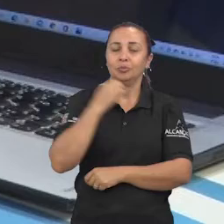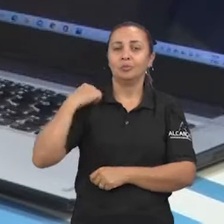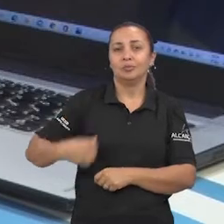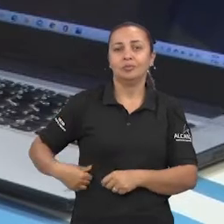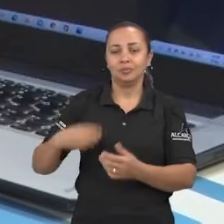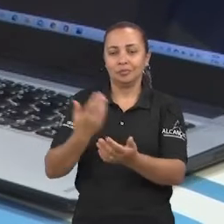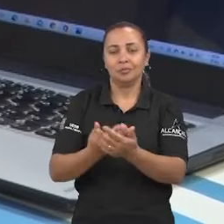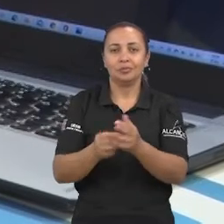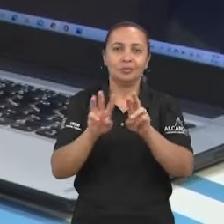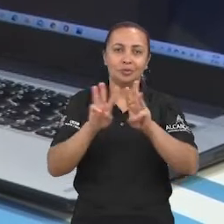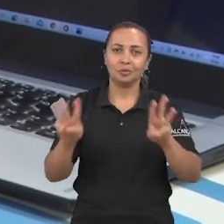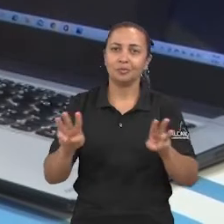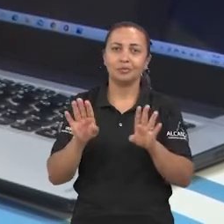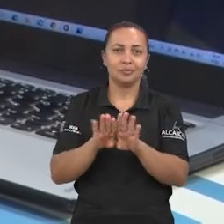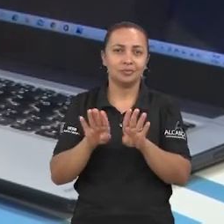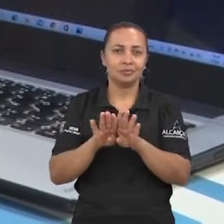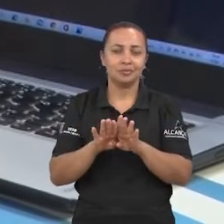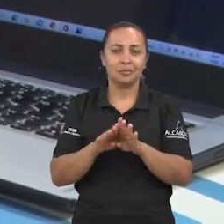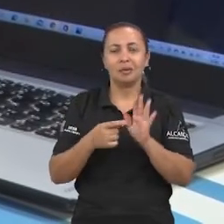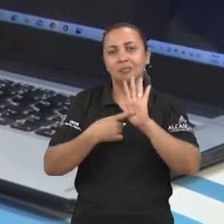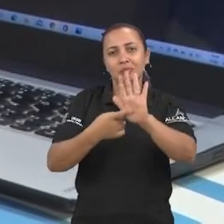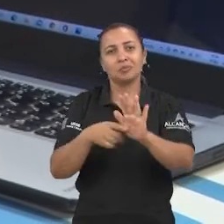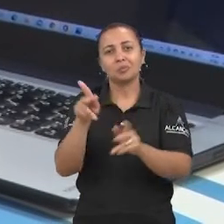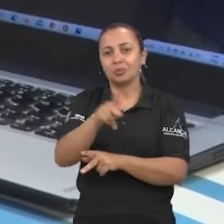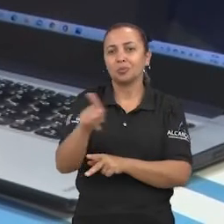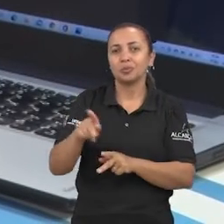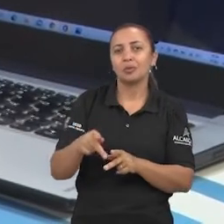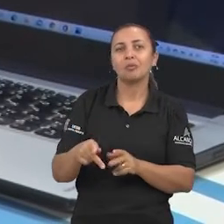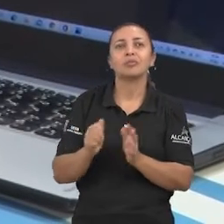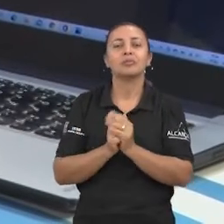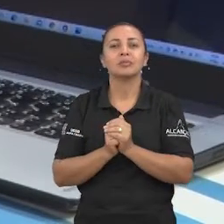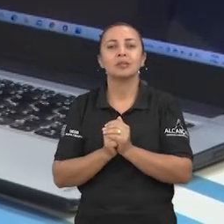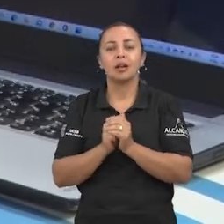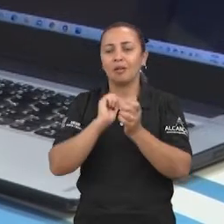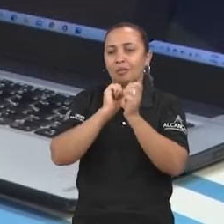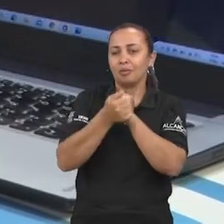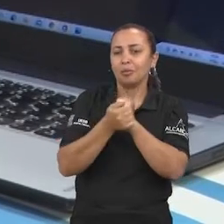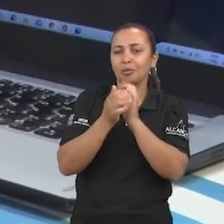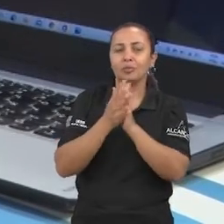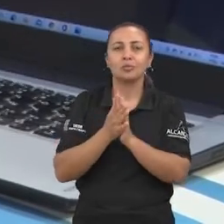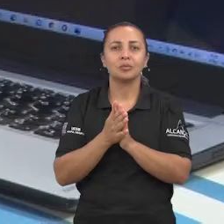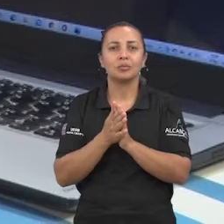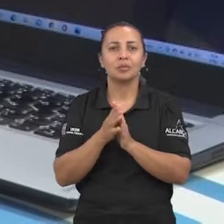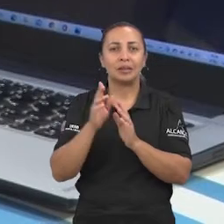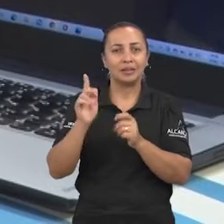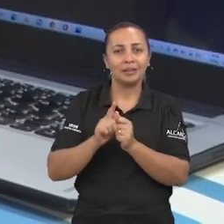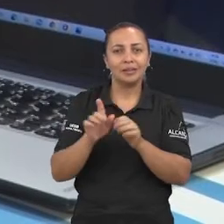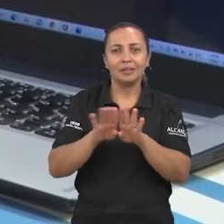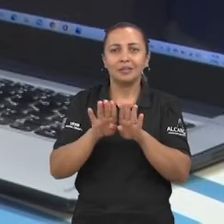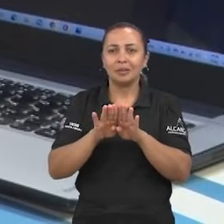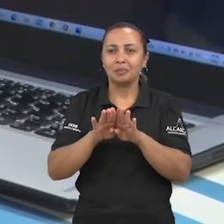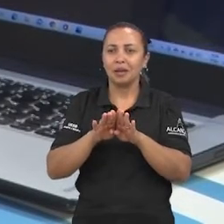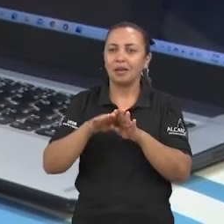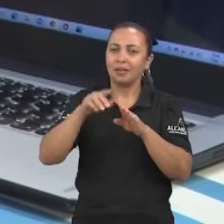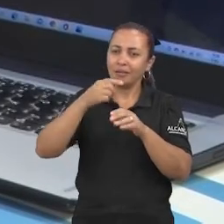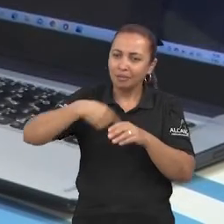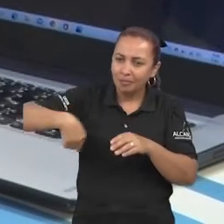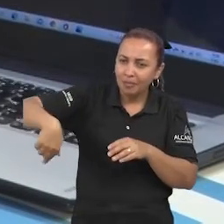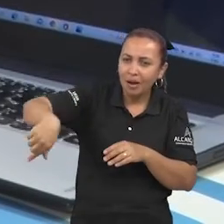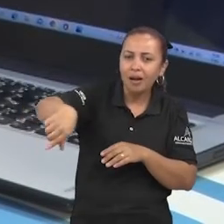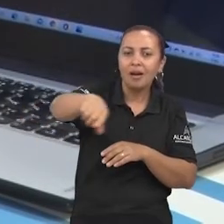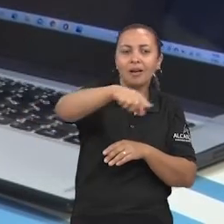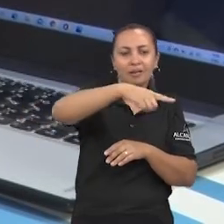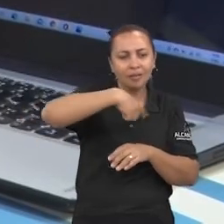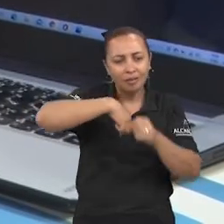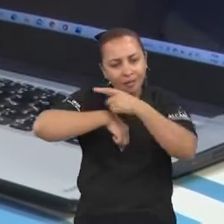estudaram o software, como é que funciona, e sentaram com os professores, mostraram como é que funciona o jogo e rodaram nas turmas junto com o professor,